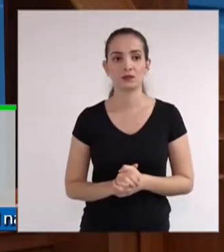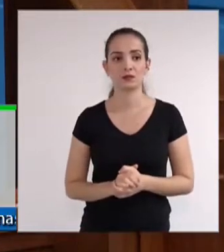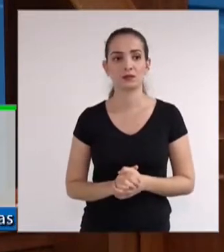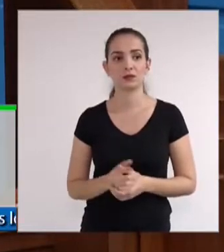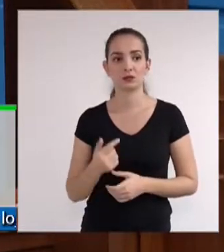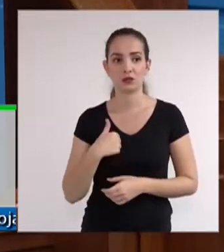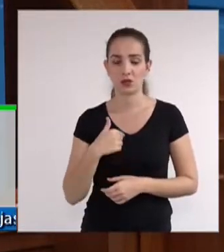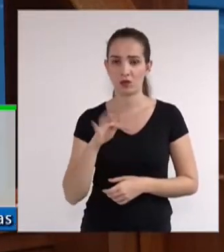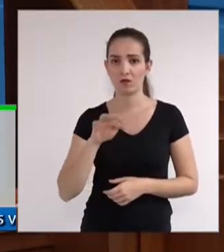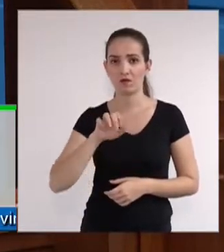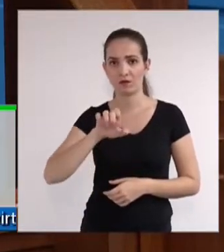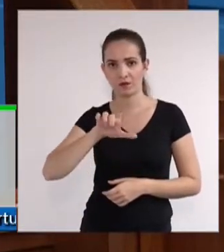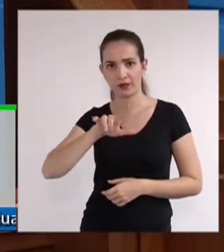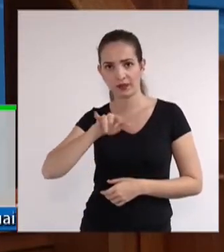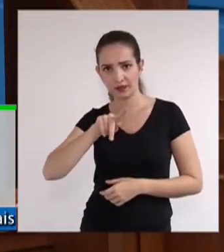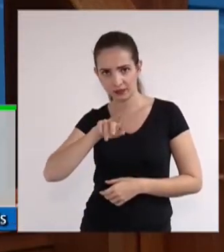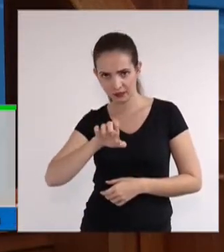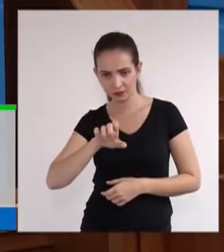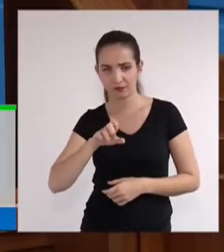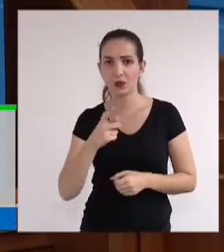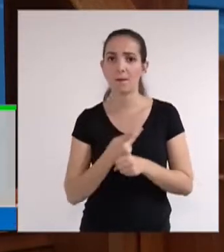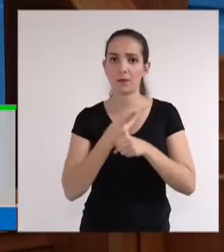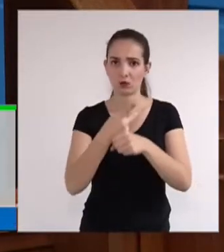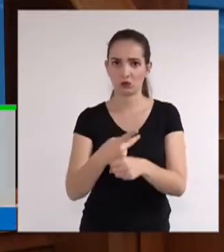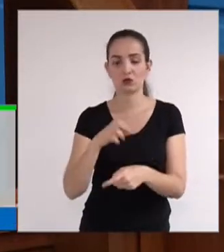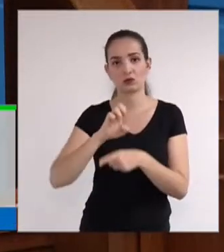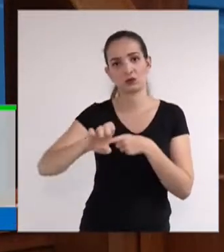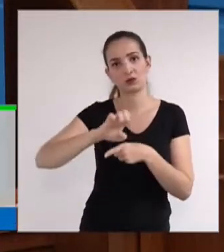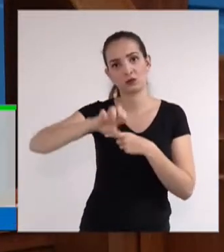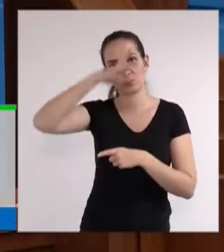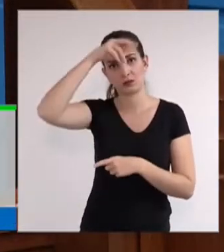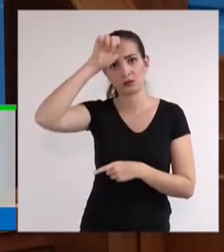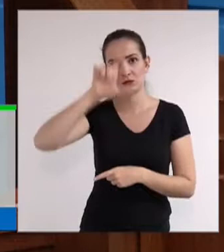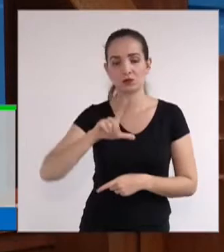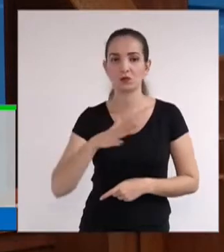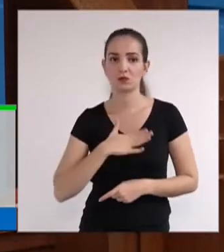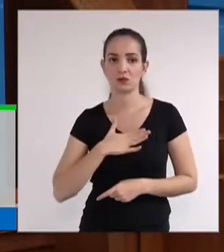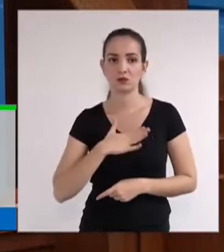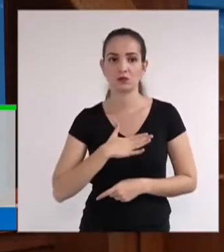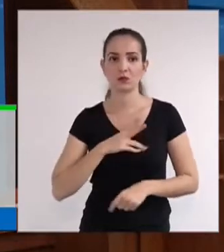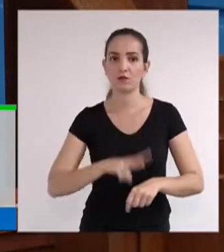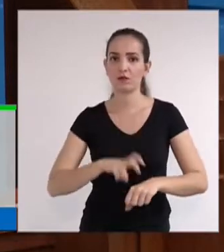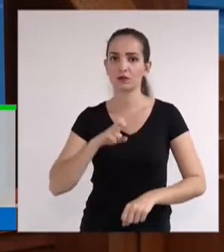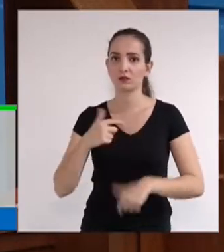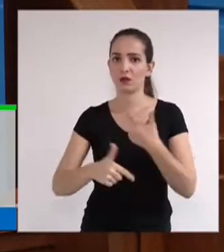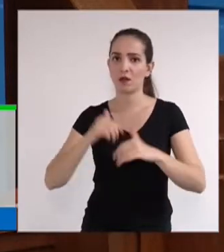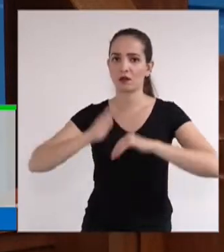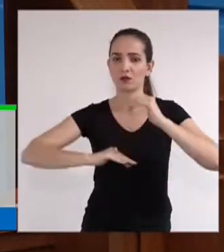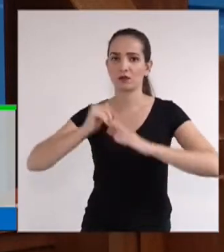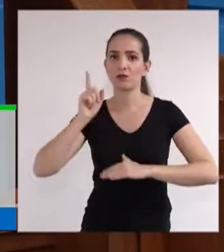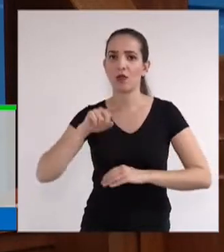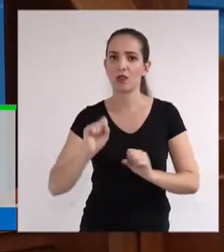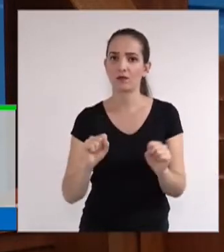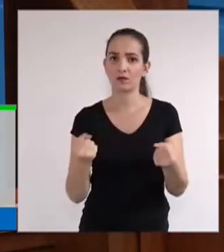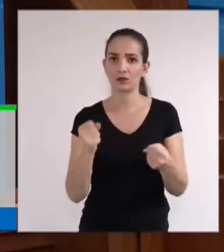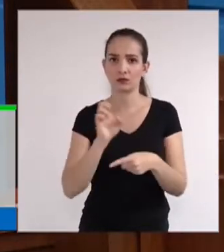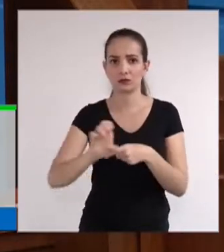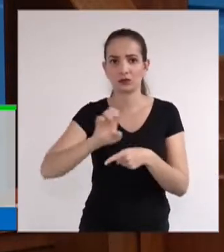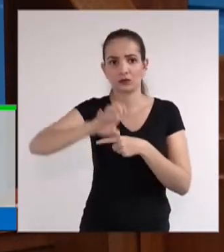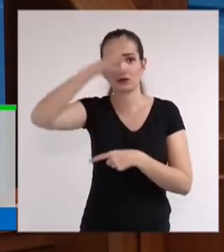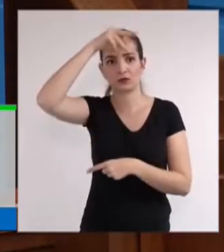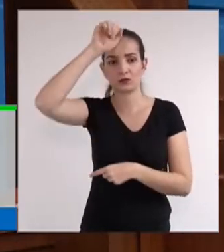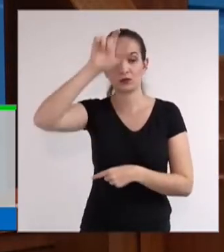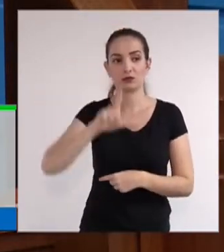sou Felipe Ximenes, procurador do Estado de Mato Grosso do Sul. Minha vocação funcional é defender o Estado de Mato Grosso do